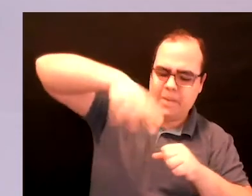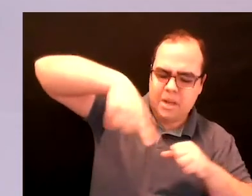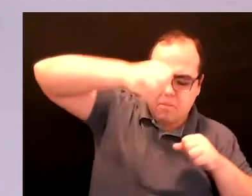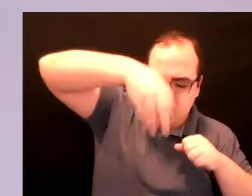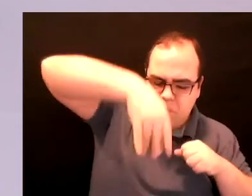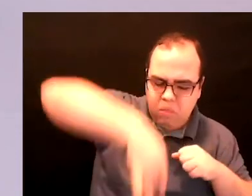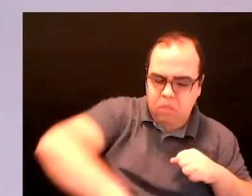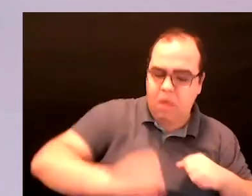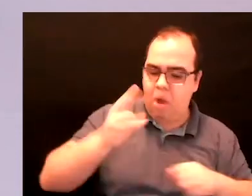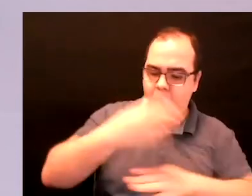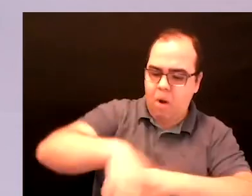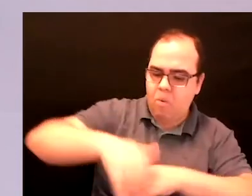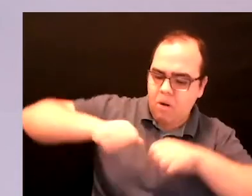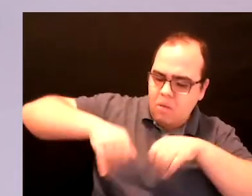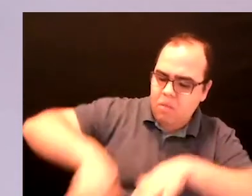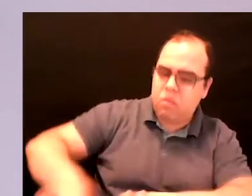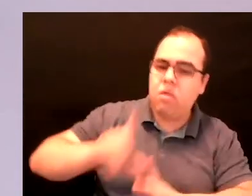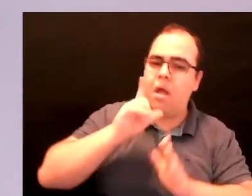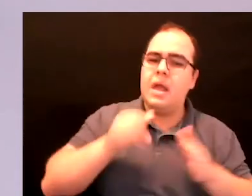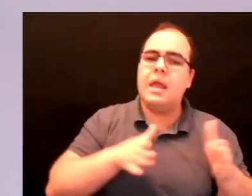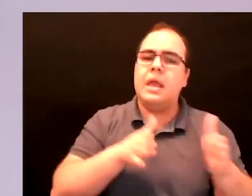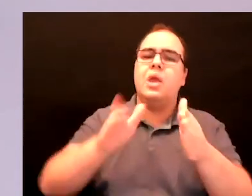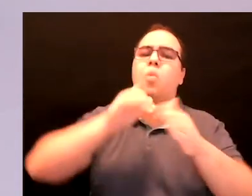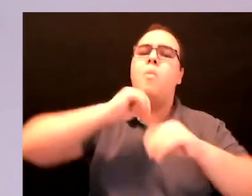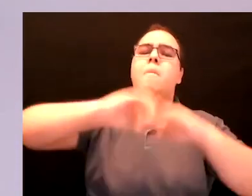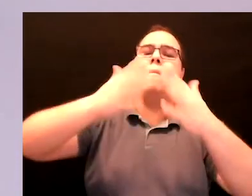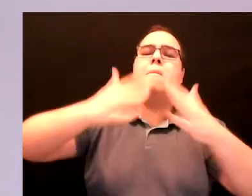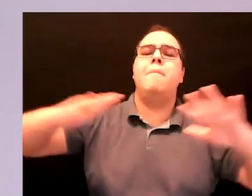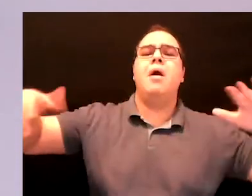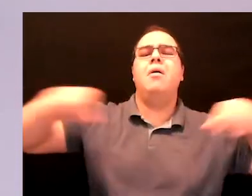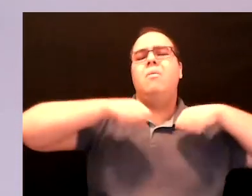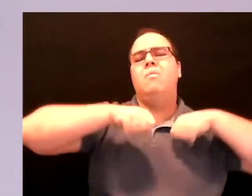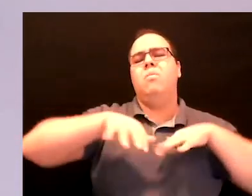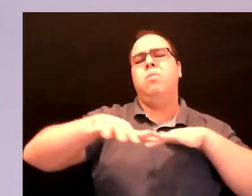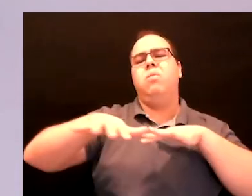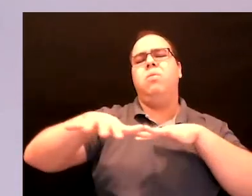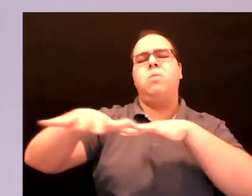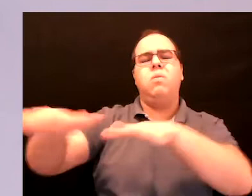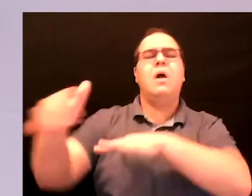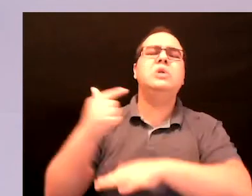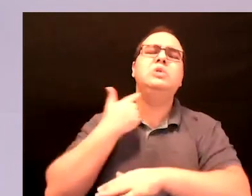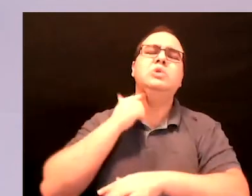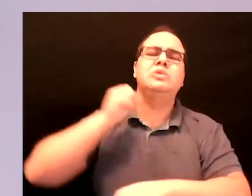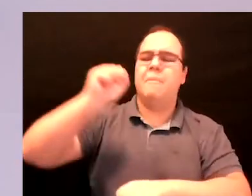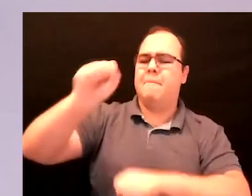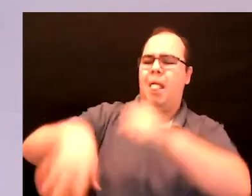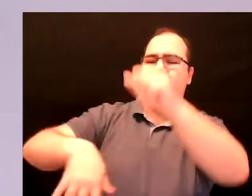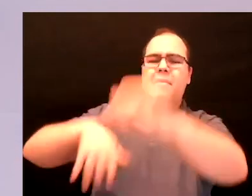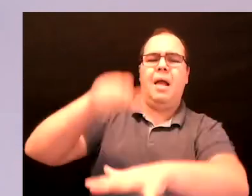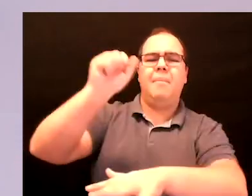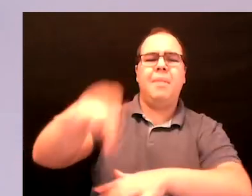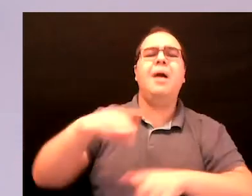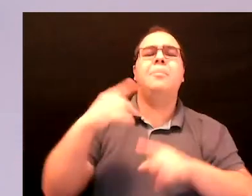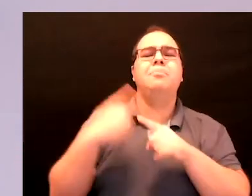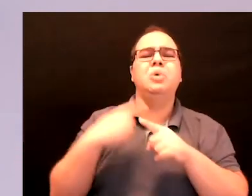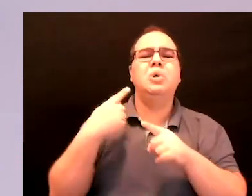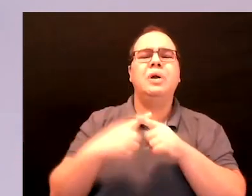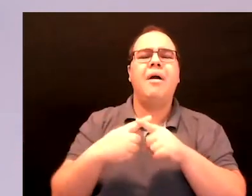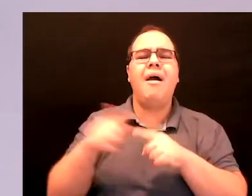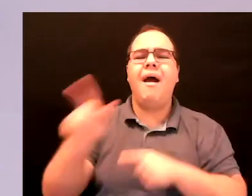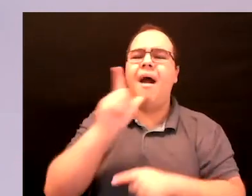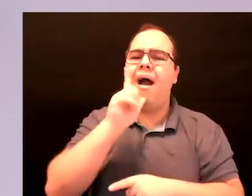e é escoado, isso vai parar nos nossos rios e nos mares. E aí isso gera um grande problema, porque